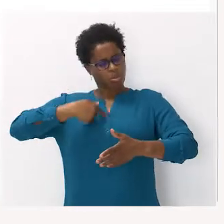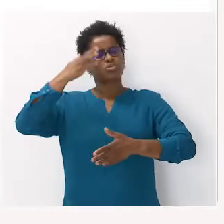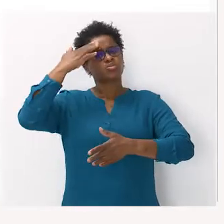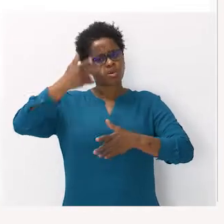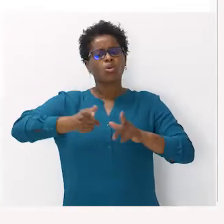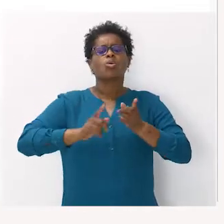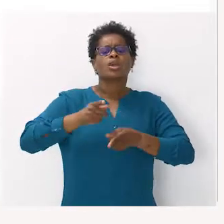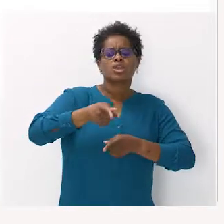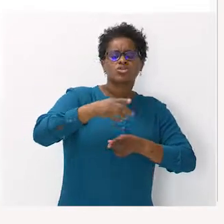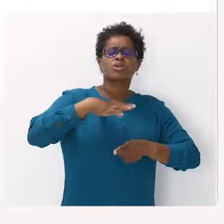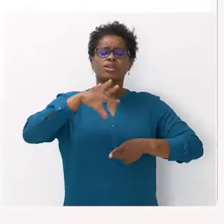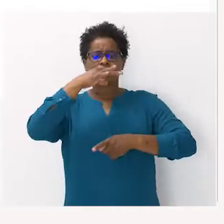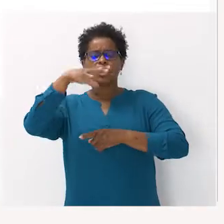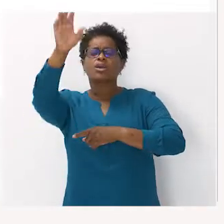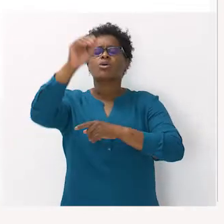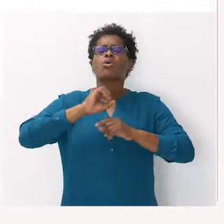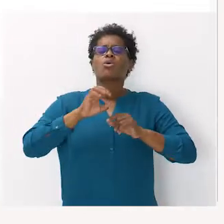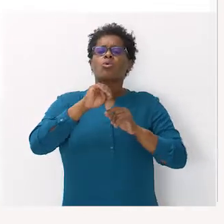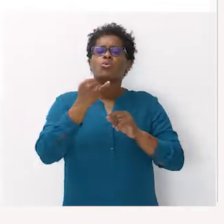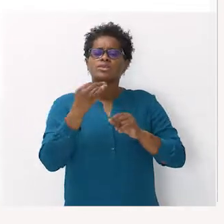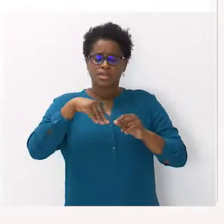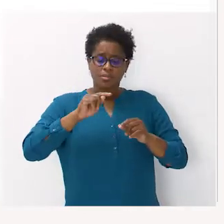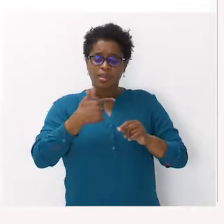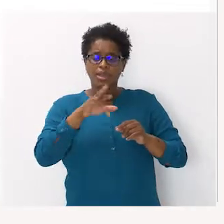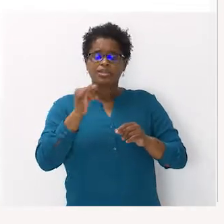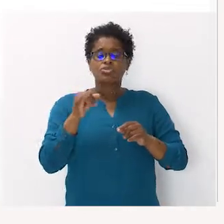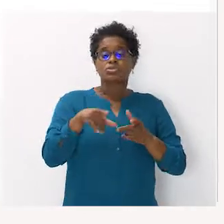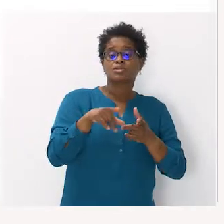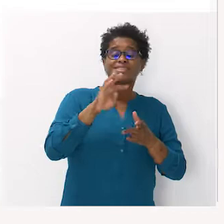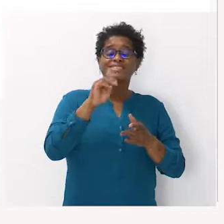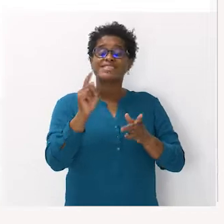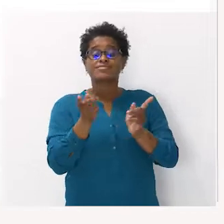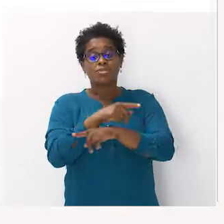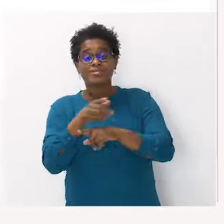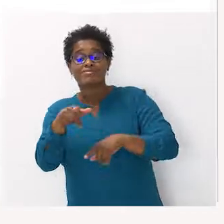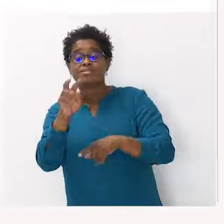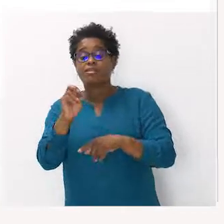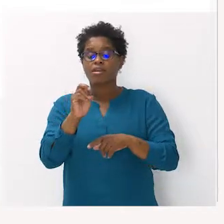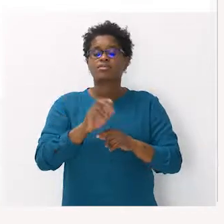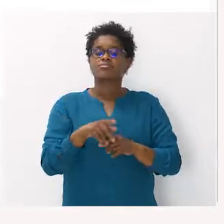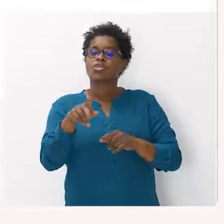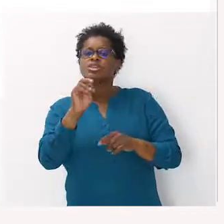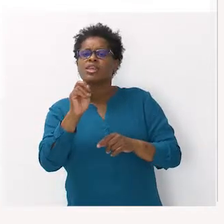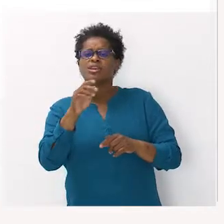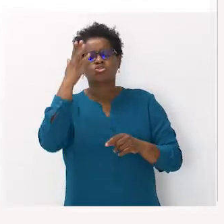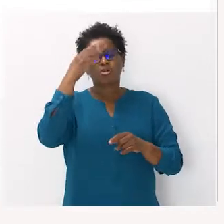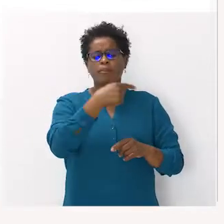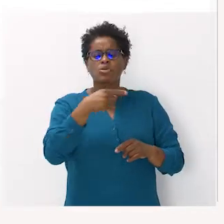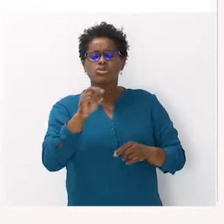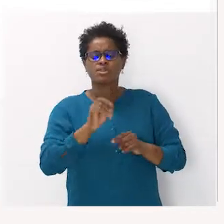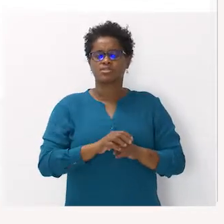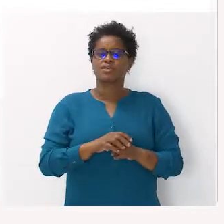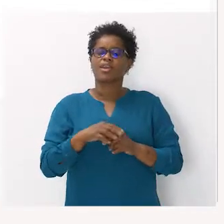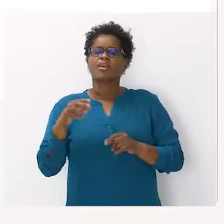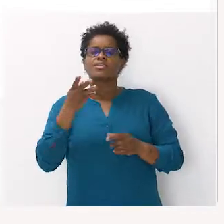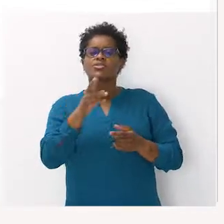O que é que isto quer dizer? Simétrico do simétrico de 3. Simétrico de 3, menos 3. Simétrico de menos